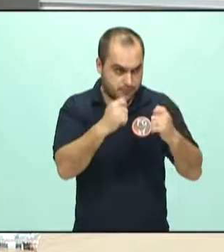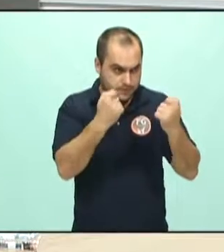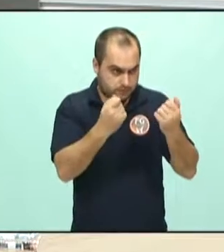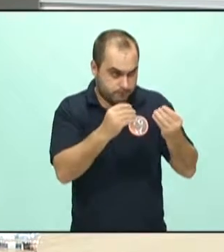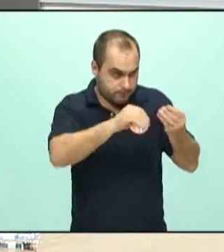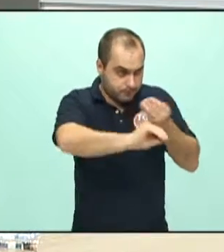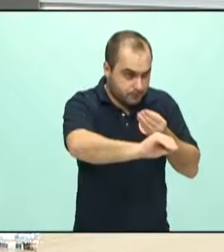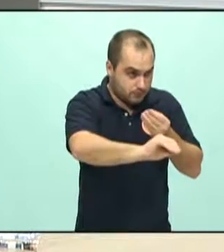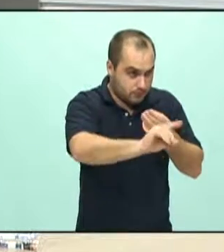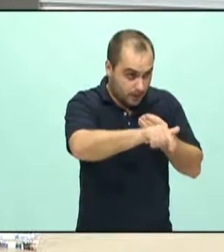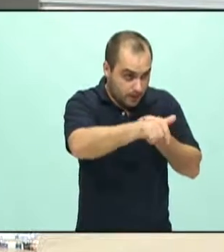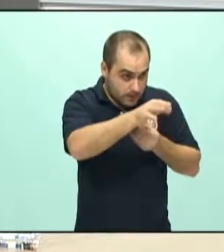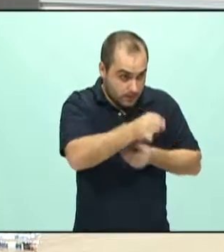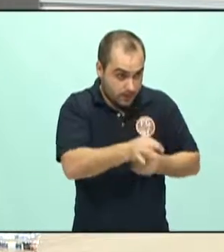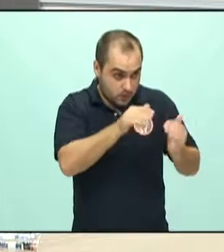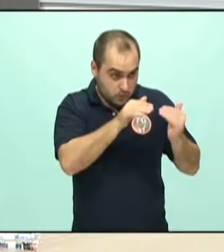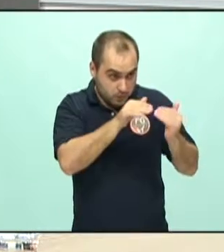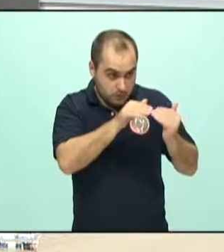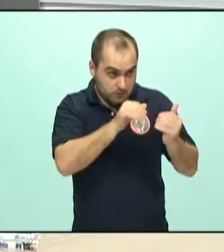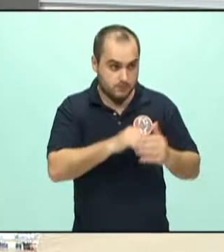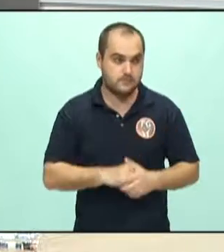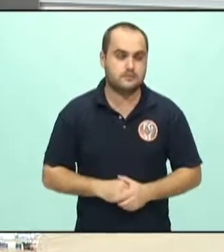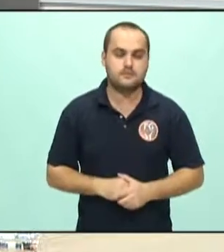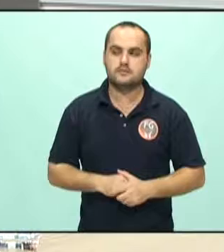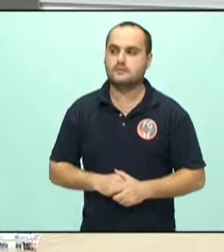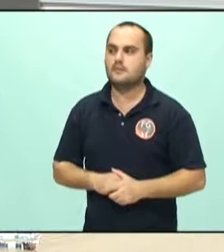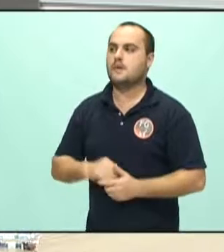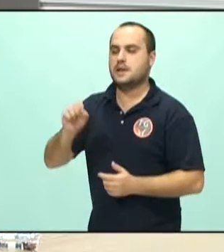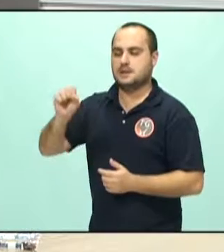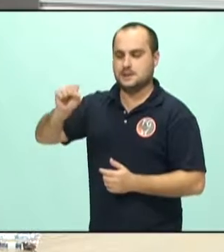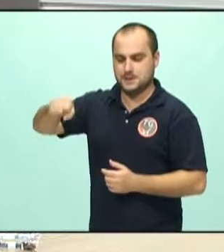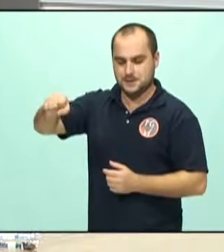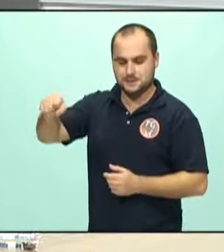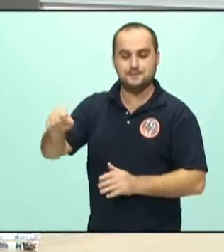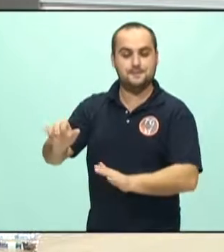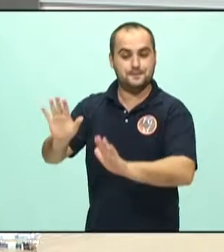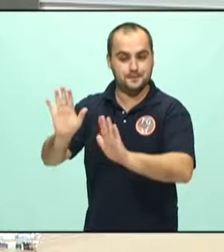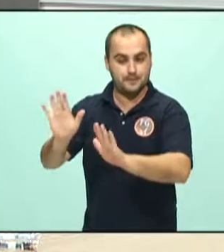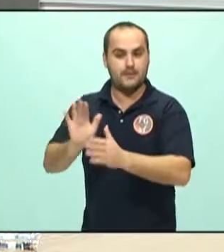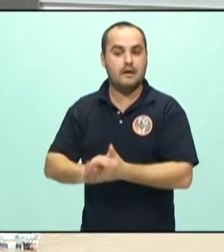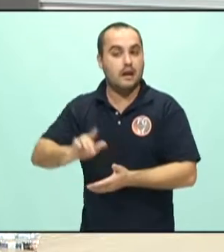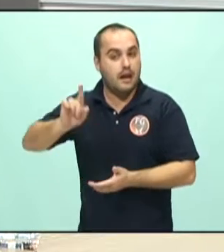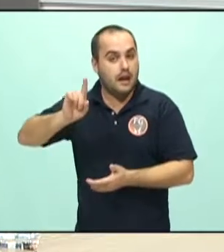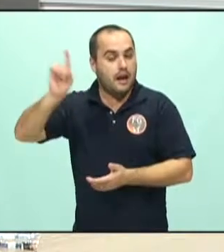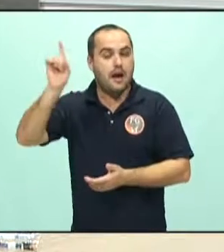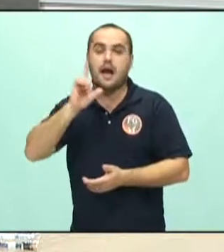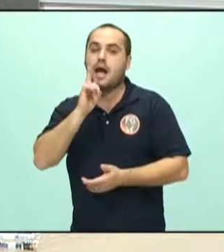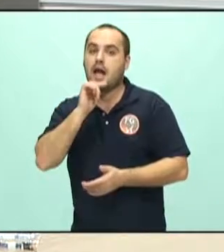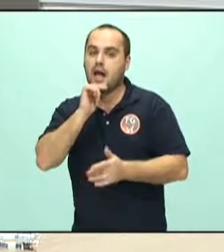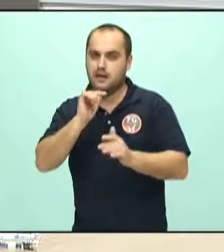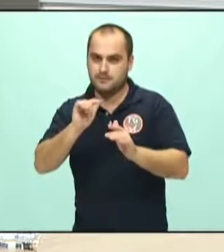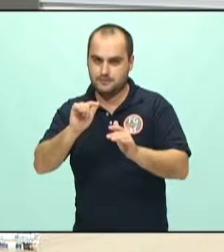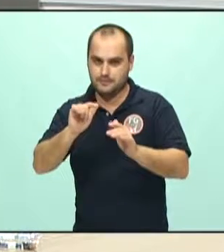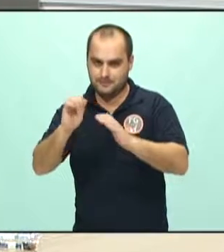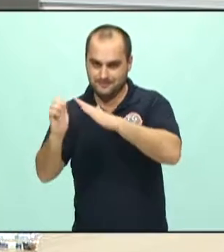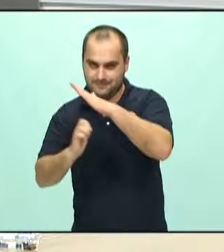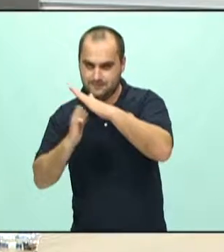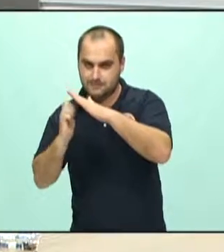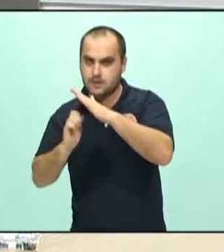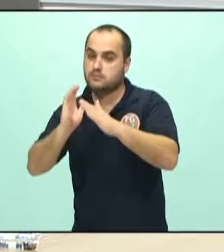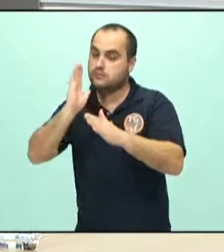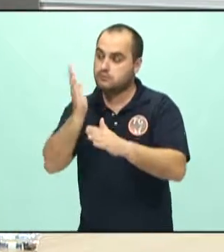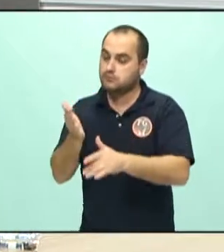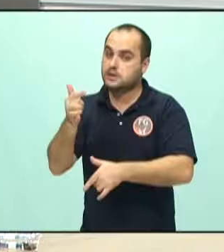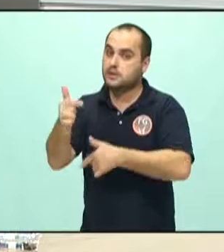sim é nós lá no semasa nós já trabalhamos com essa faixa etária nós entendemos que essa é essa